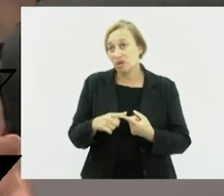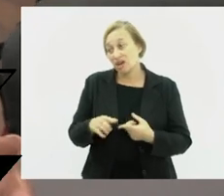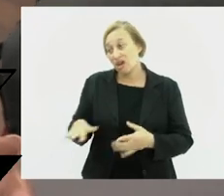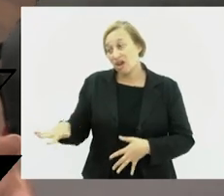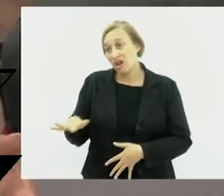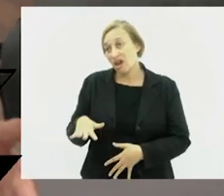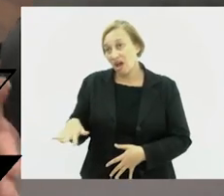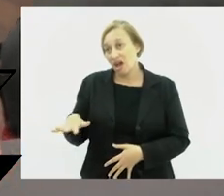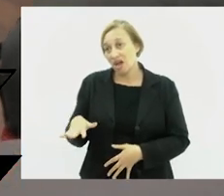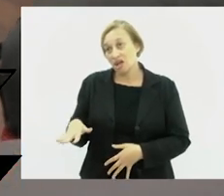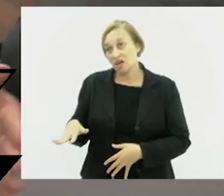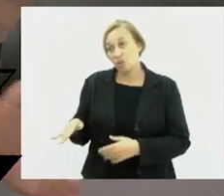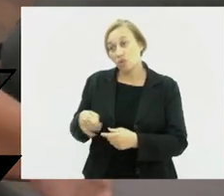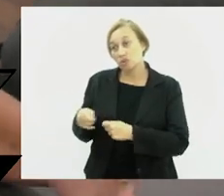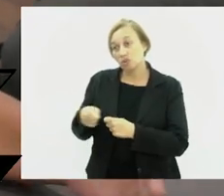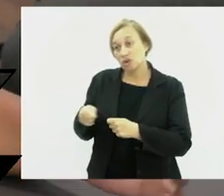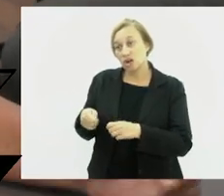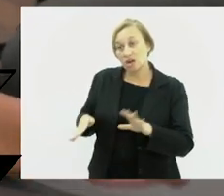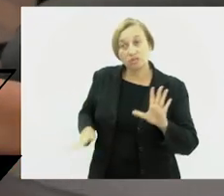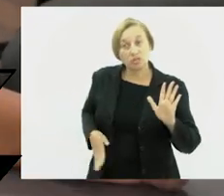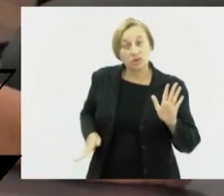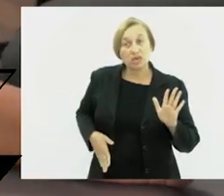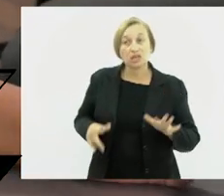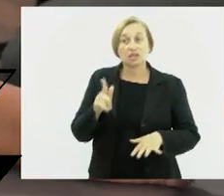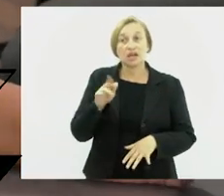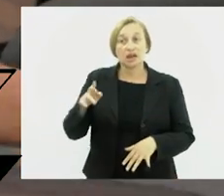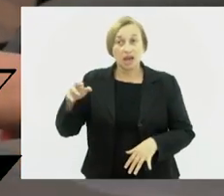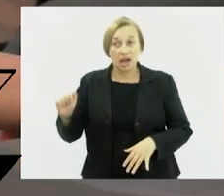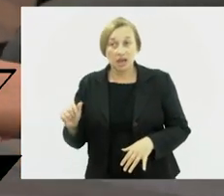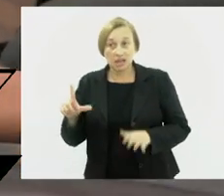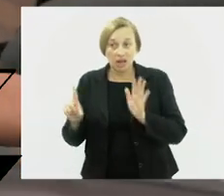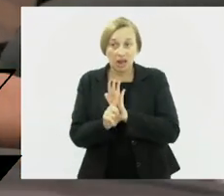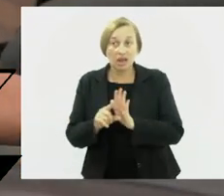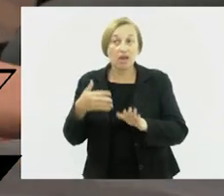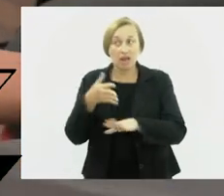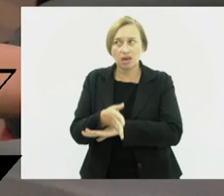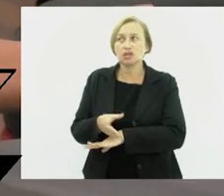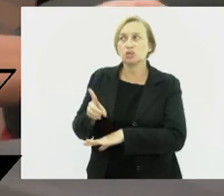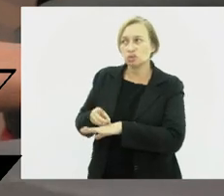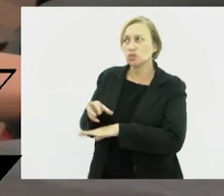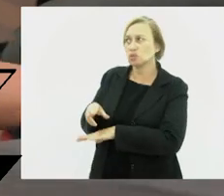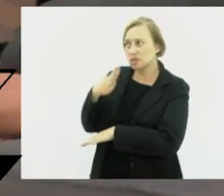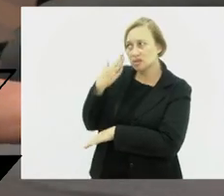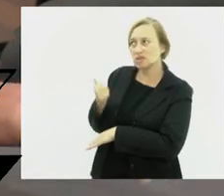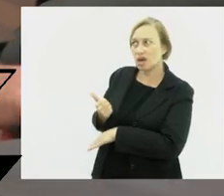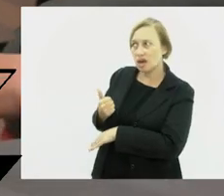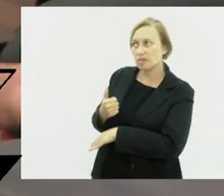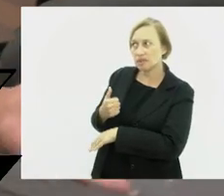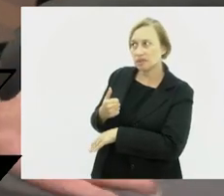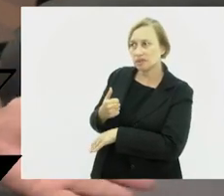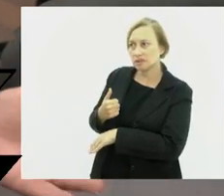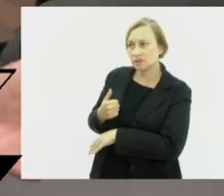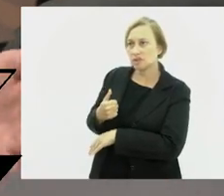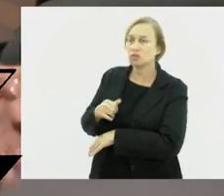dominada. Então, o Nas Garras da Lei entra. O doutor sabe disso, que a maioria do Rio de Janeiro é